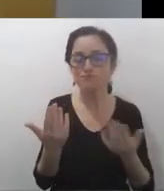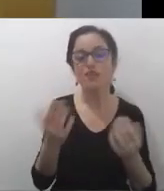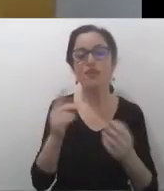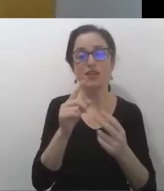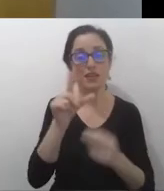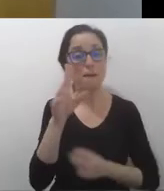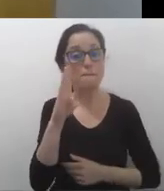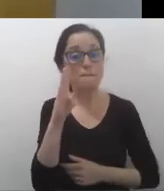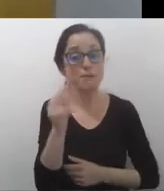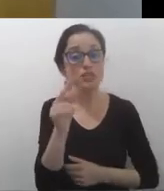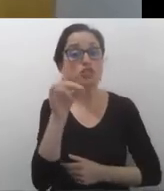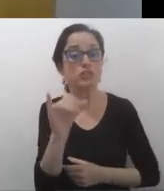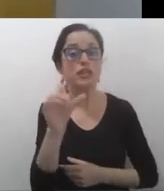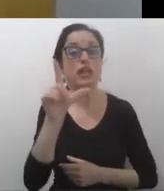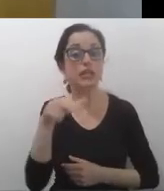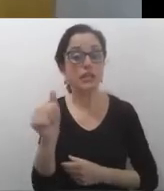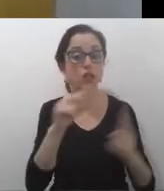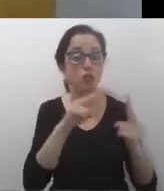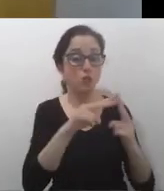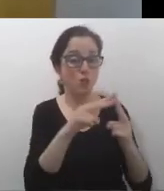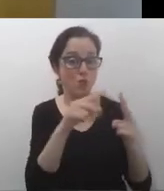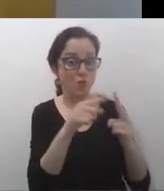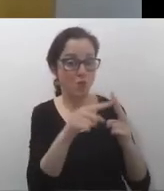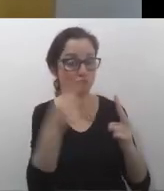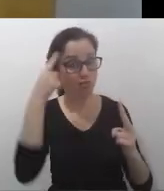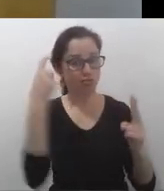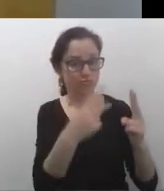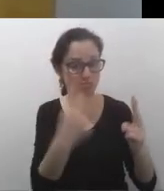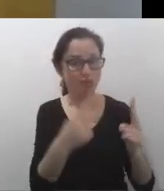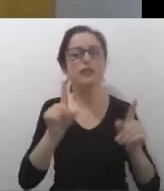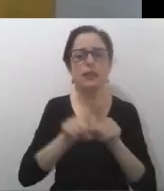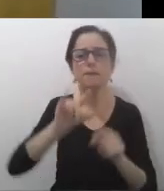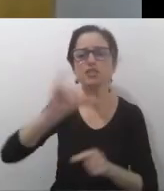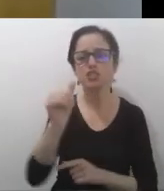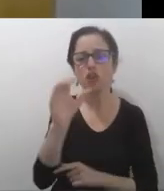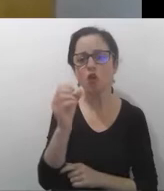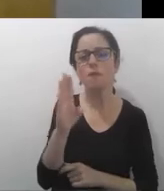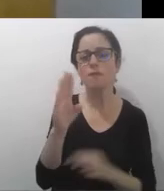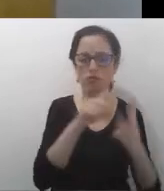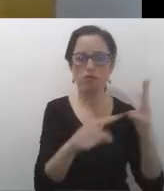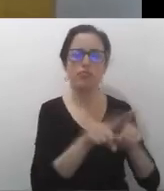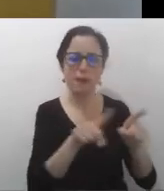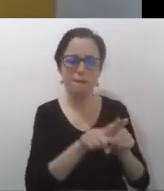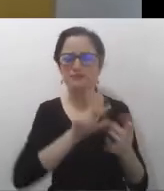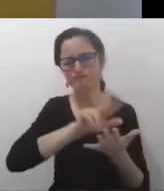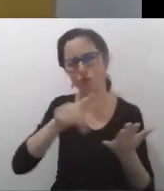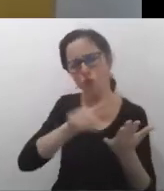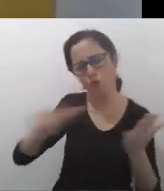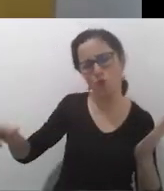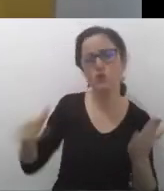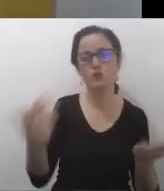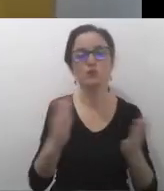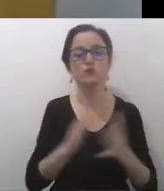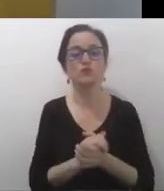a ideia do Bardi, da Lina, e depois daqueles que ele foi aproximando, como o Jacó